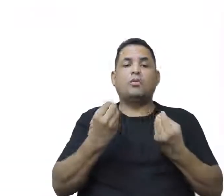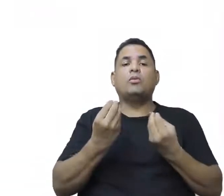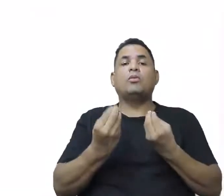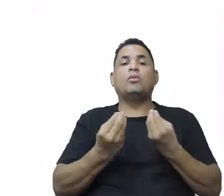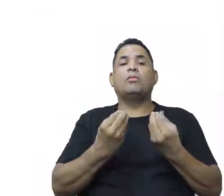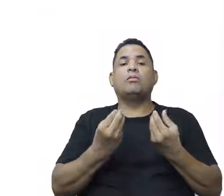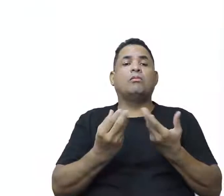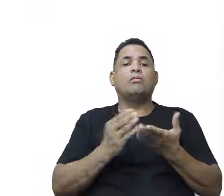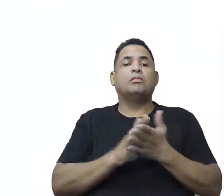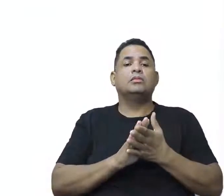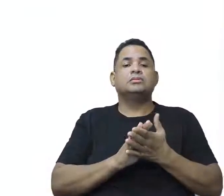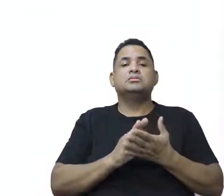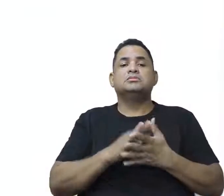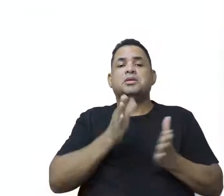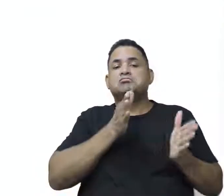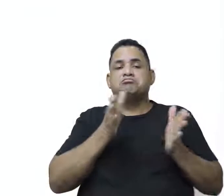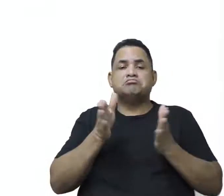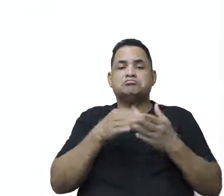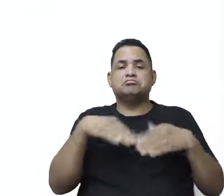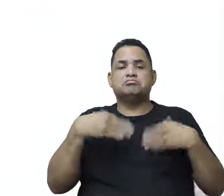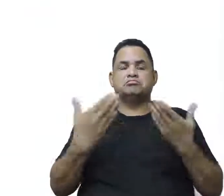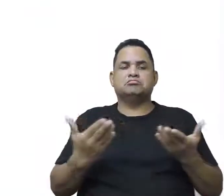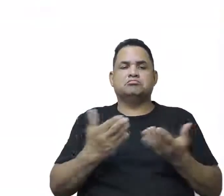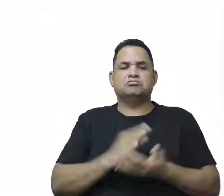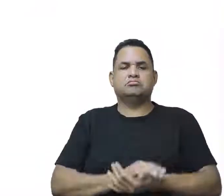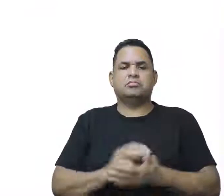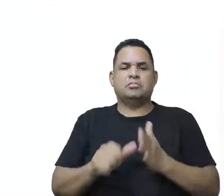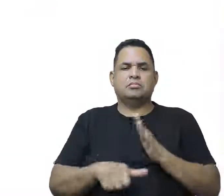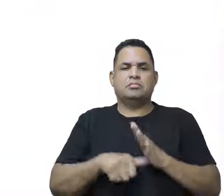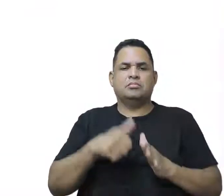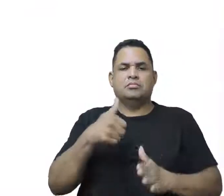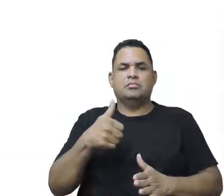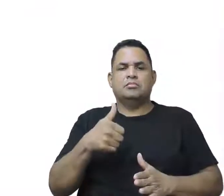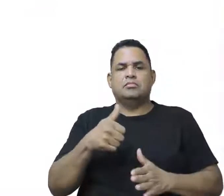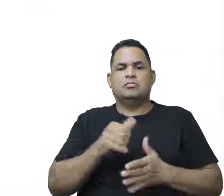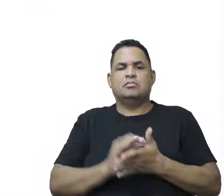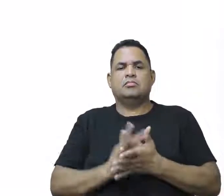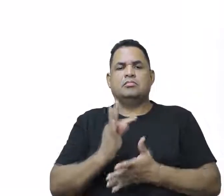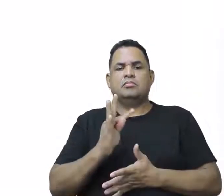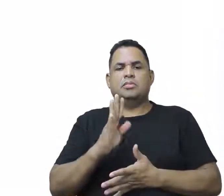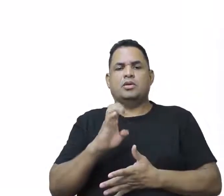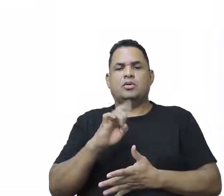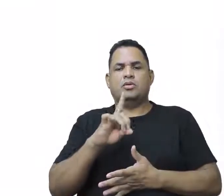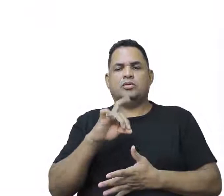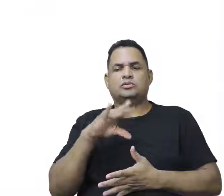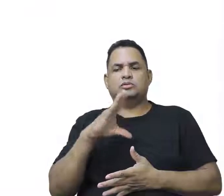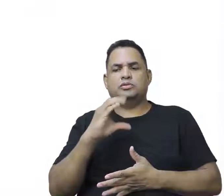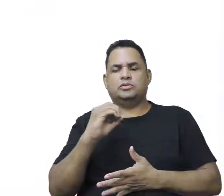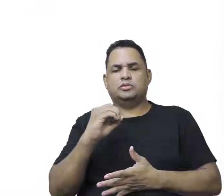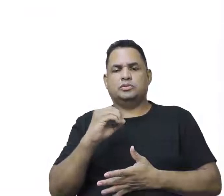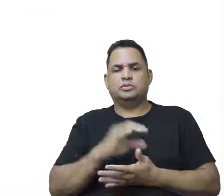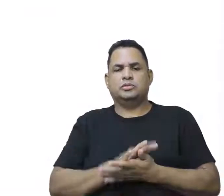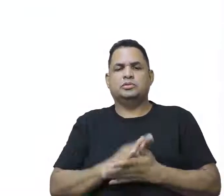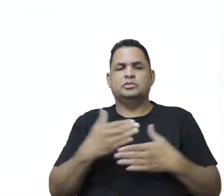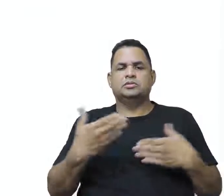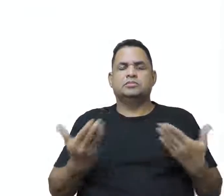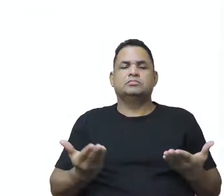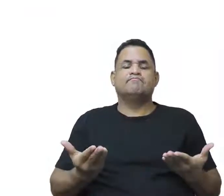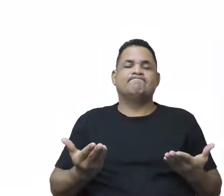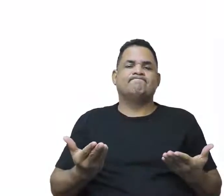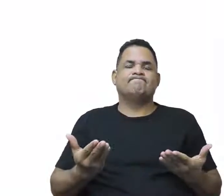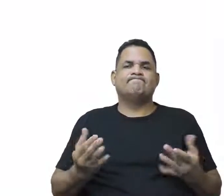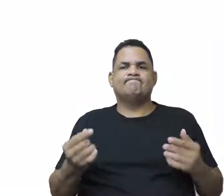esses estágios, né? Quais são? O primeiro estágio é o estágio teológico, que é o